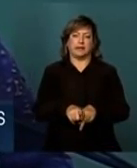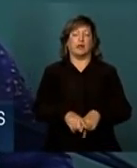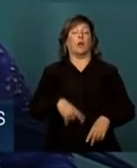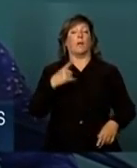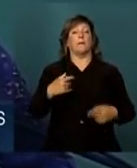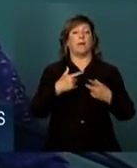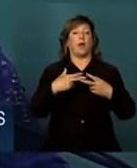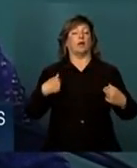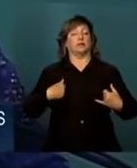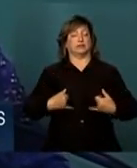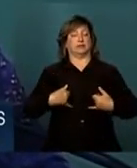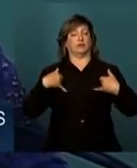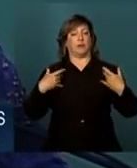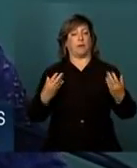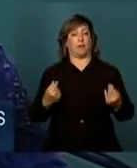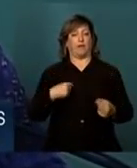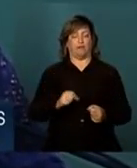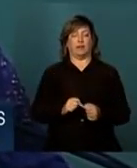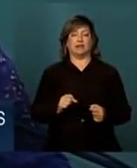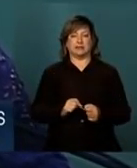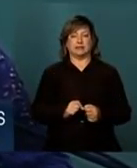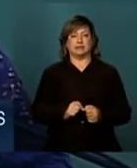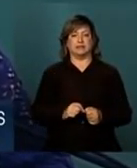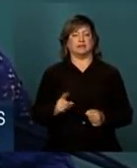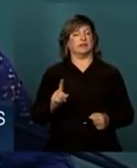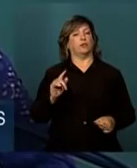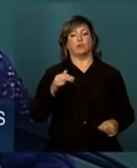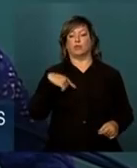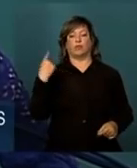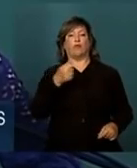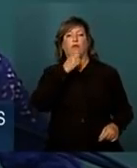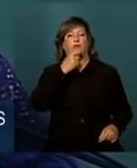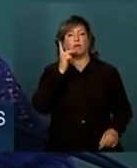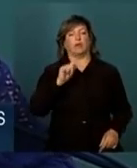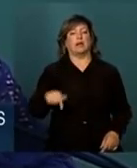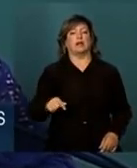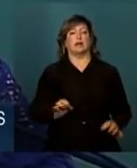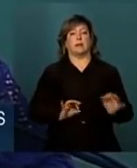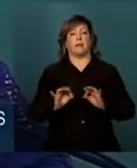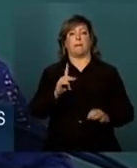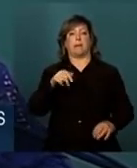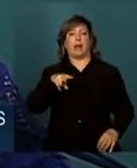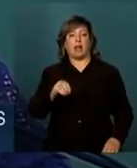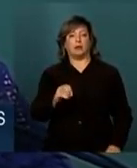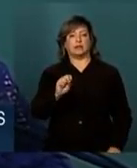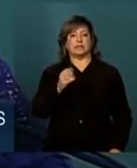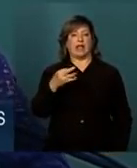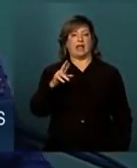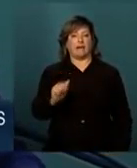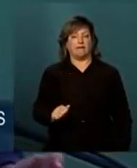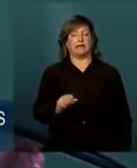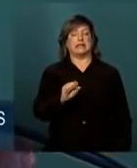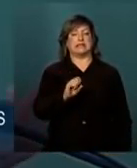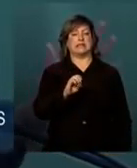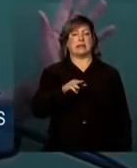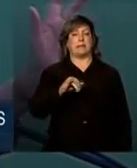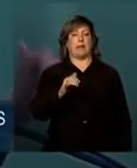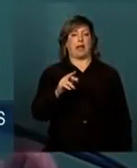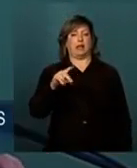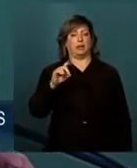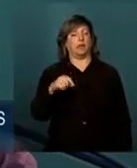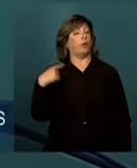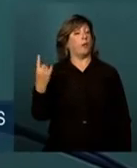eu tenho muito orgulho de ter feito, que não foi falado aqui, o plano safra do semiárido. Muitos